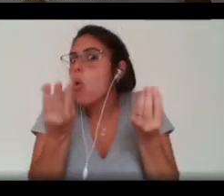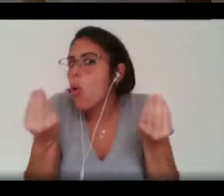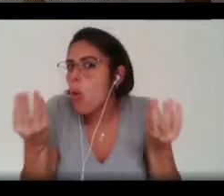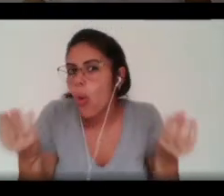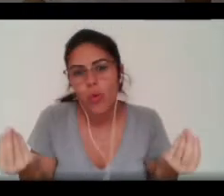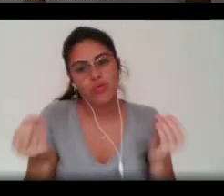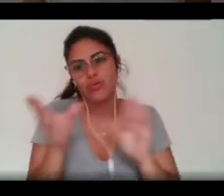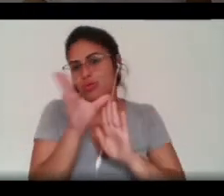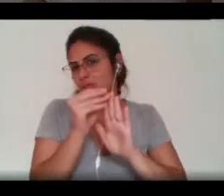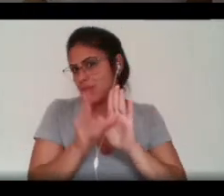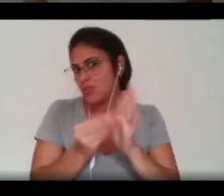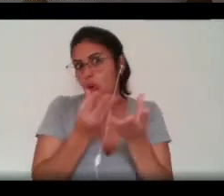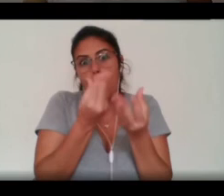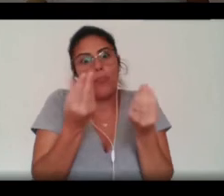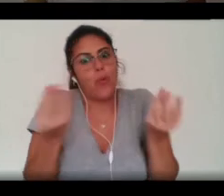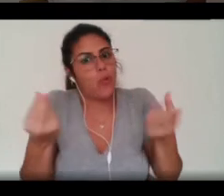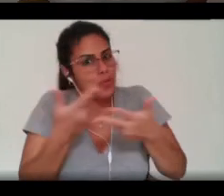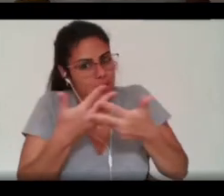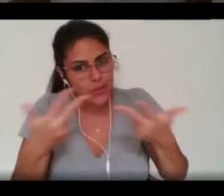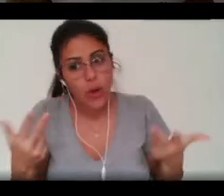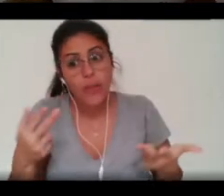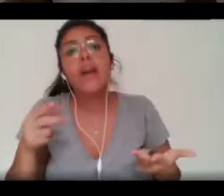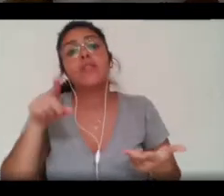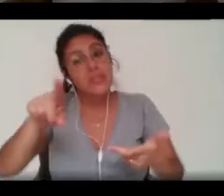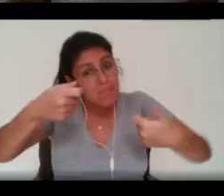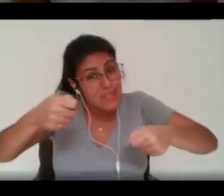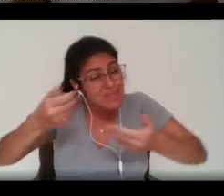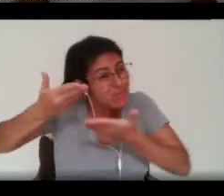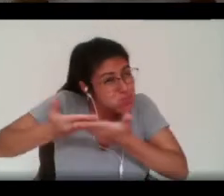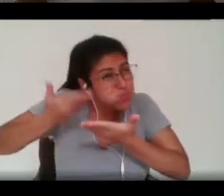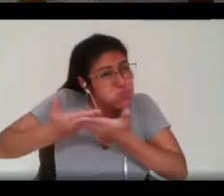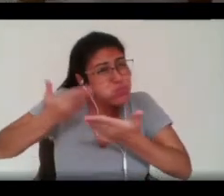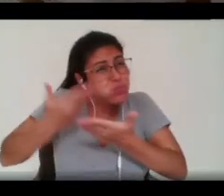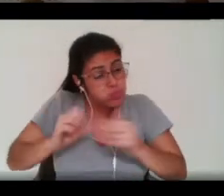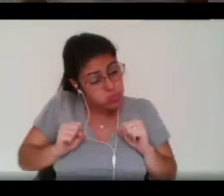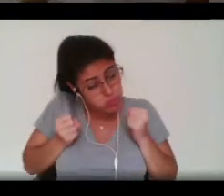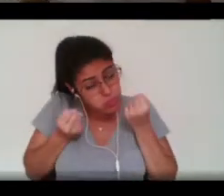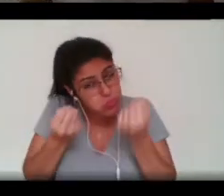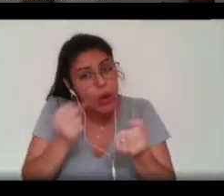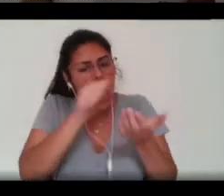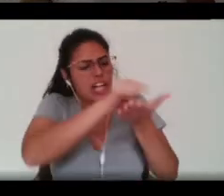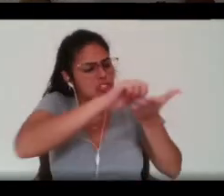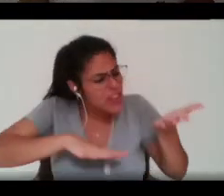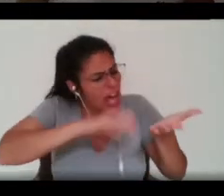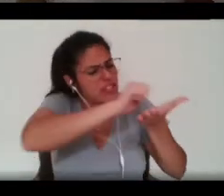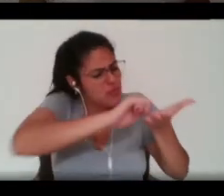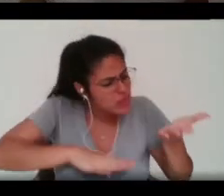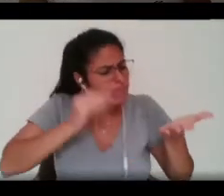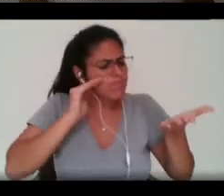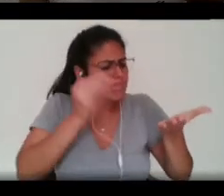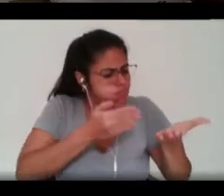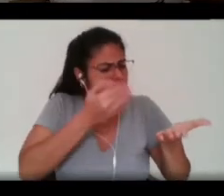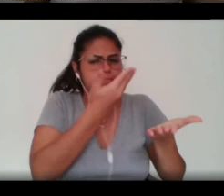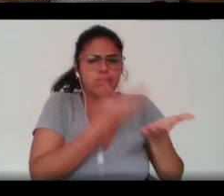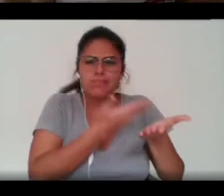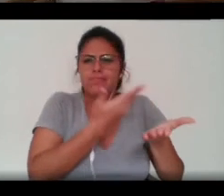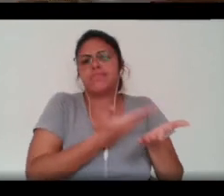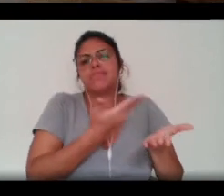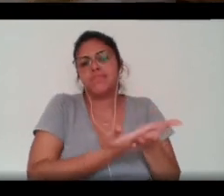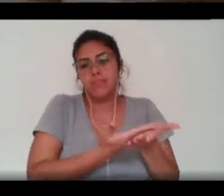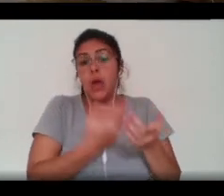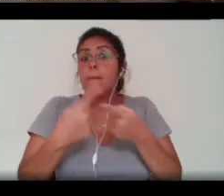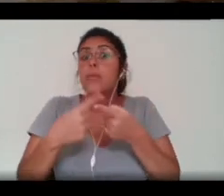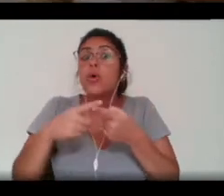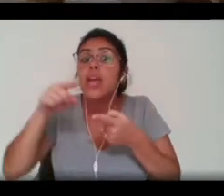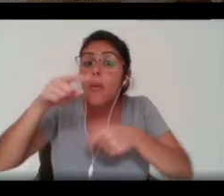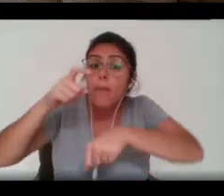estudar bastante, fazer os exercícios, viu, gente? Porque quando a gente faz os exercícios, o nosso cérebro,